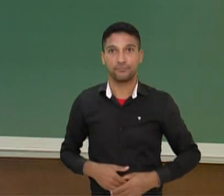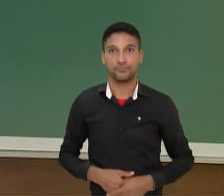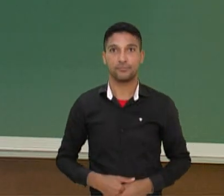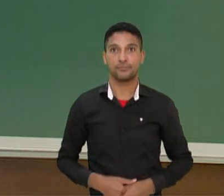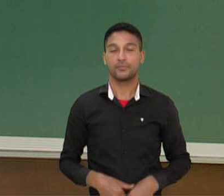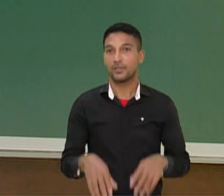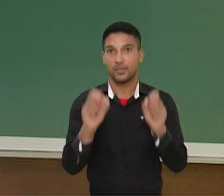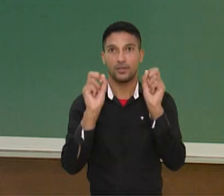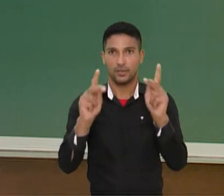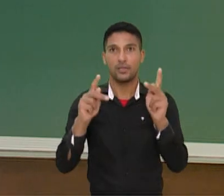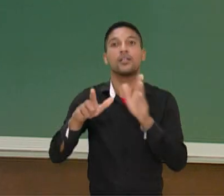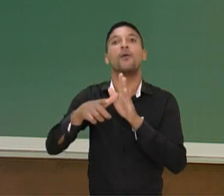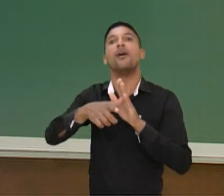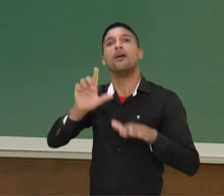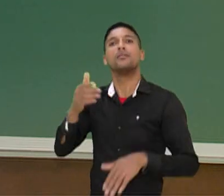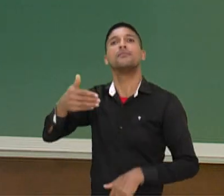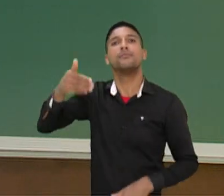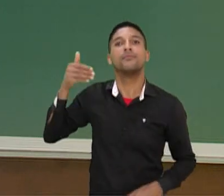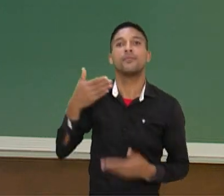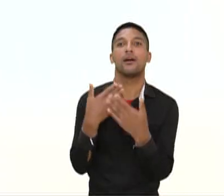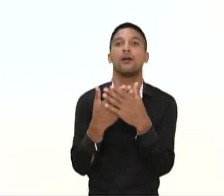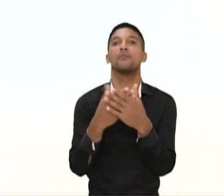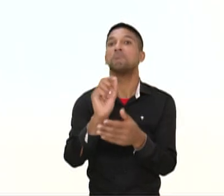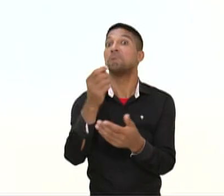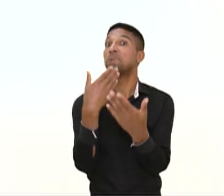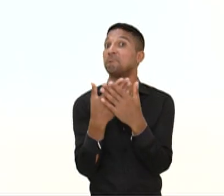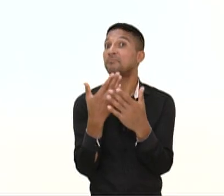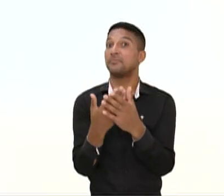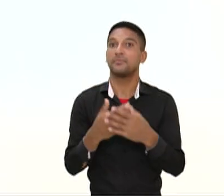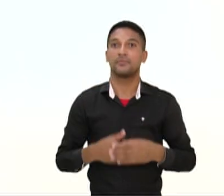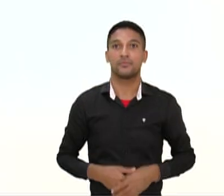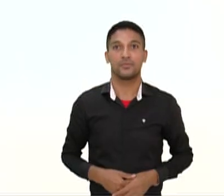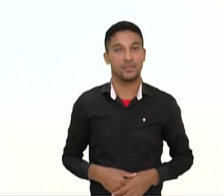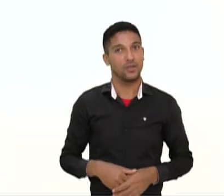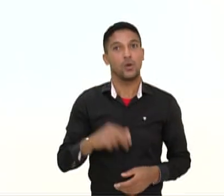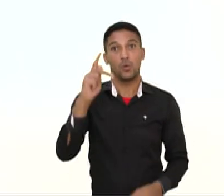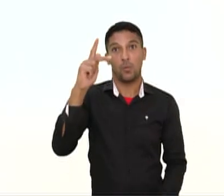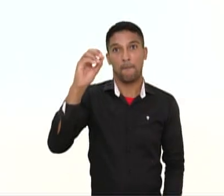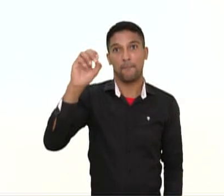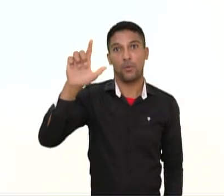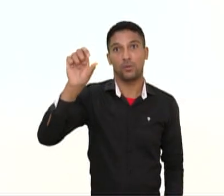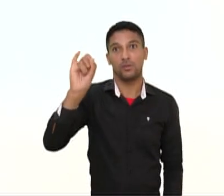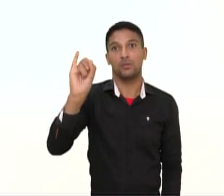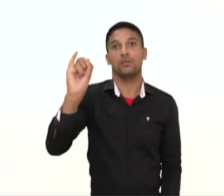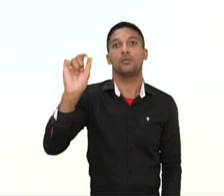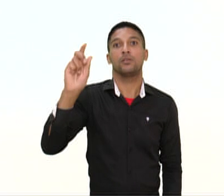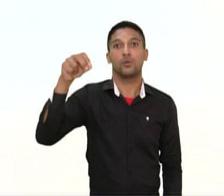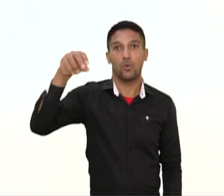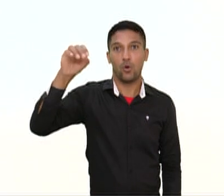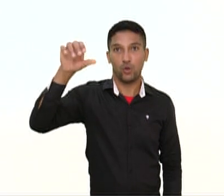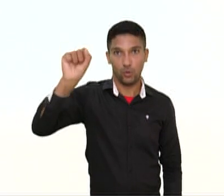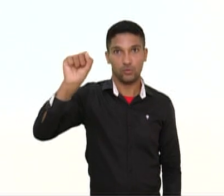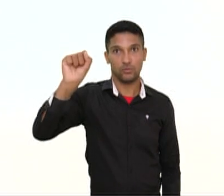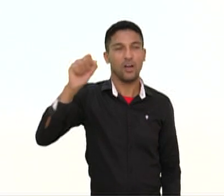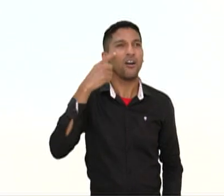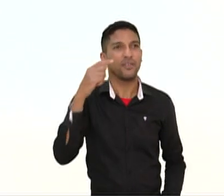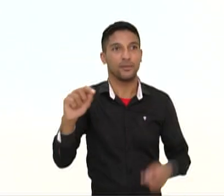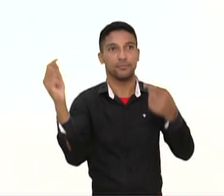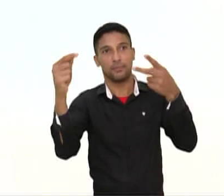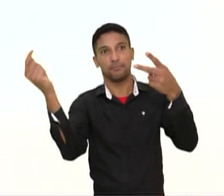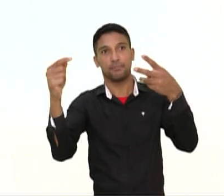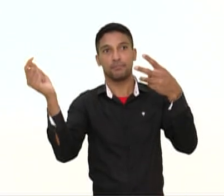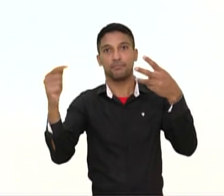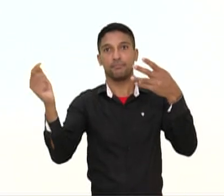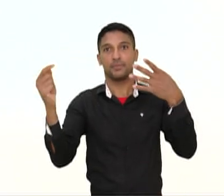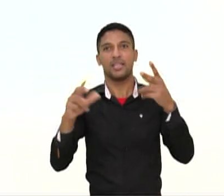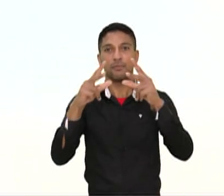nós vimos antes, na última aula? Nós trabalhamos polígonos convexos, nós trabalhamos elementos